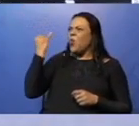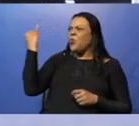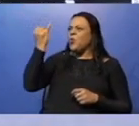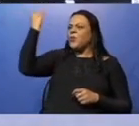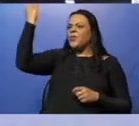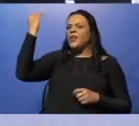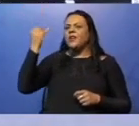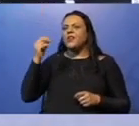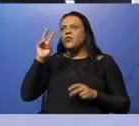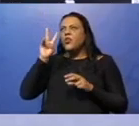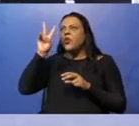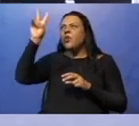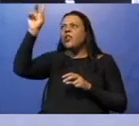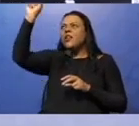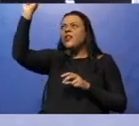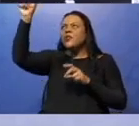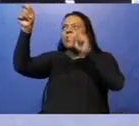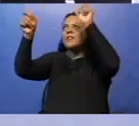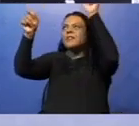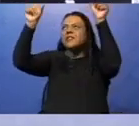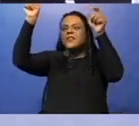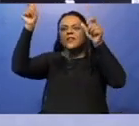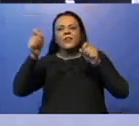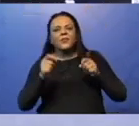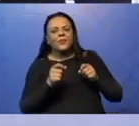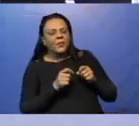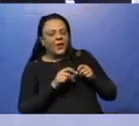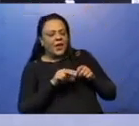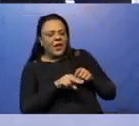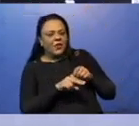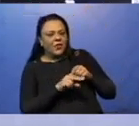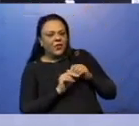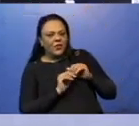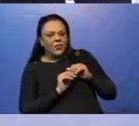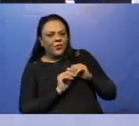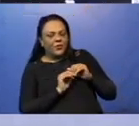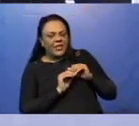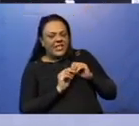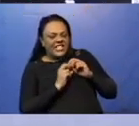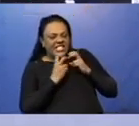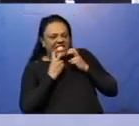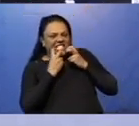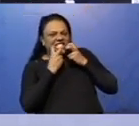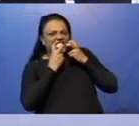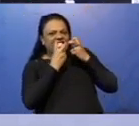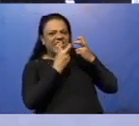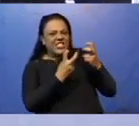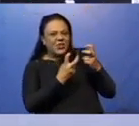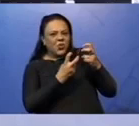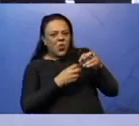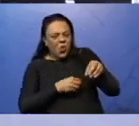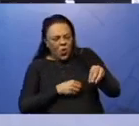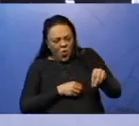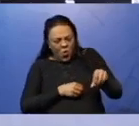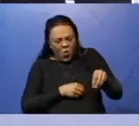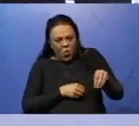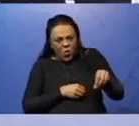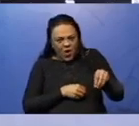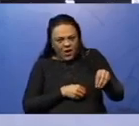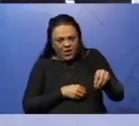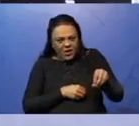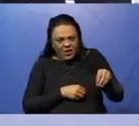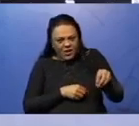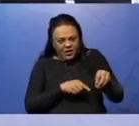E aí ele diz, gritou um grão de areia. Então é como se o grão de areia estivesse gritando? Não, é porque ele olha para